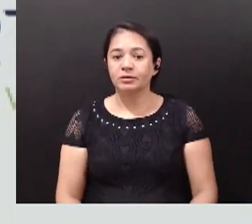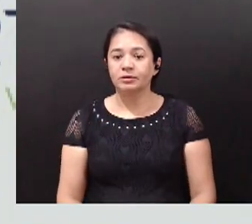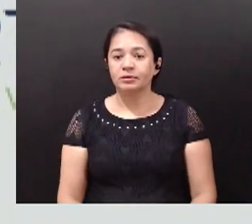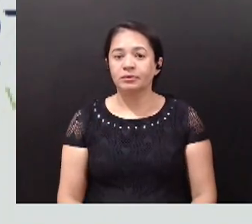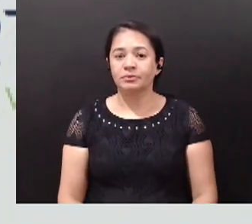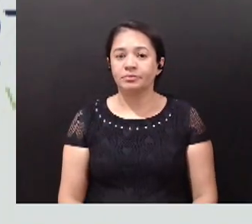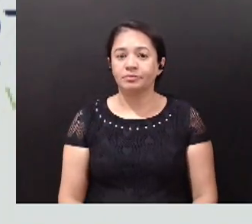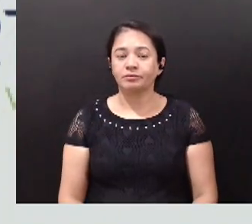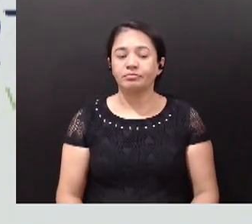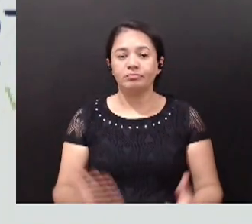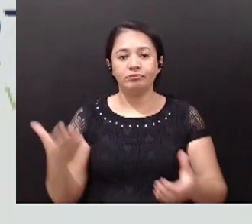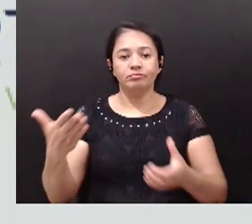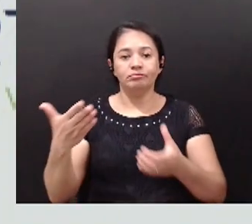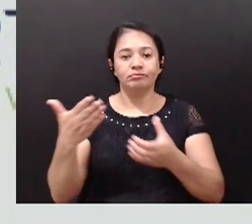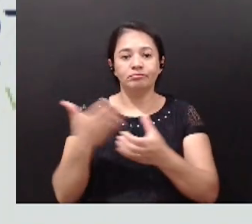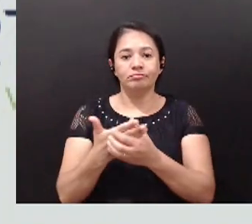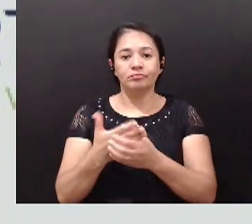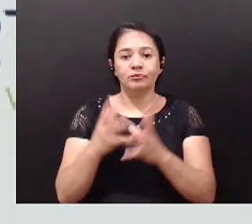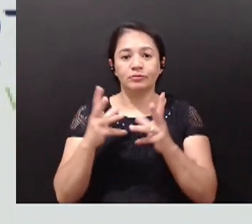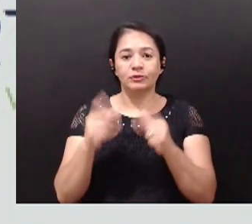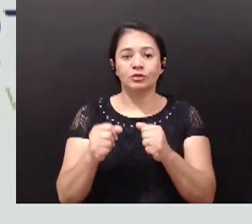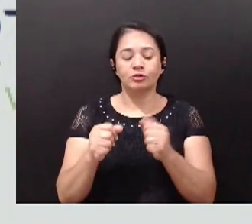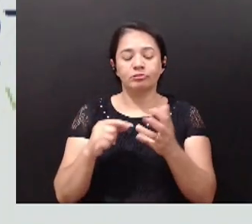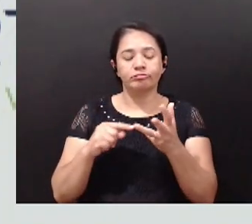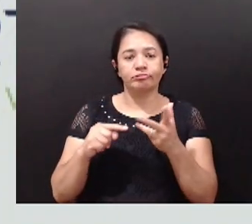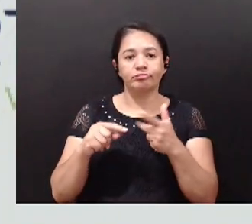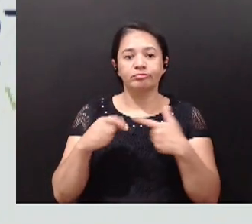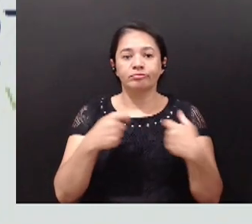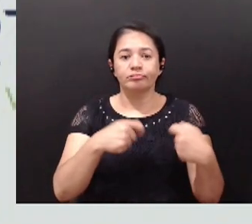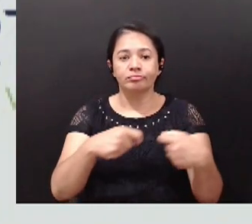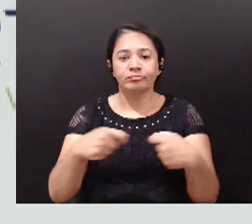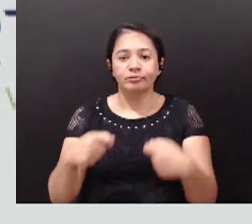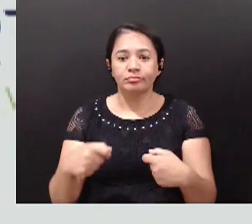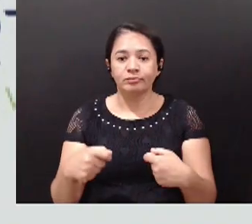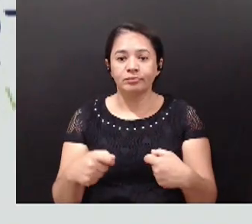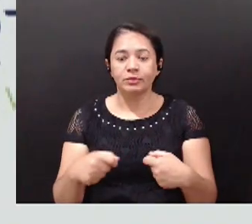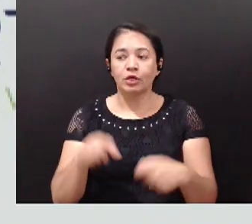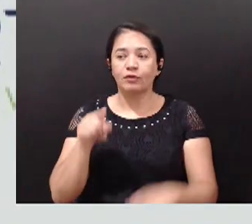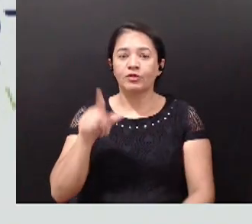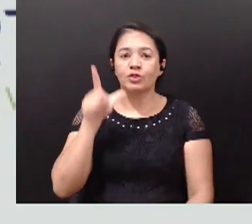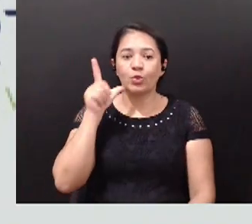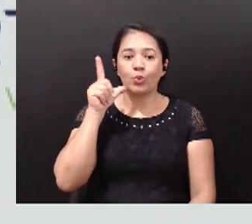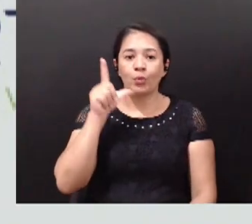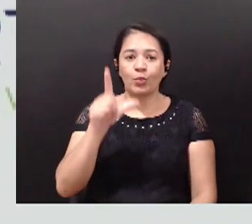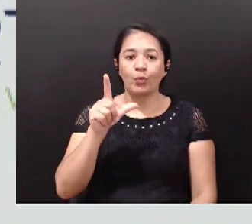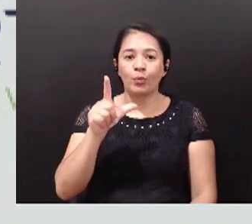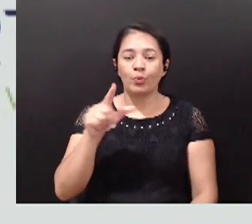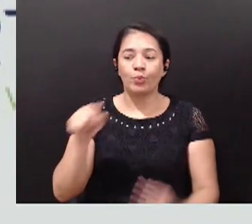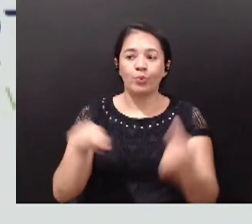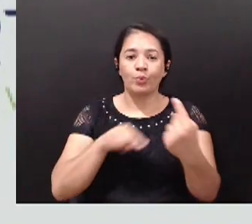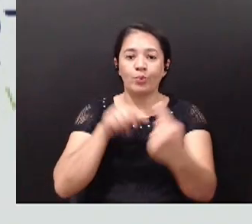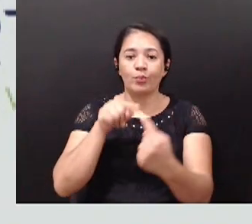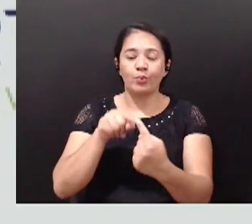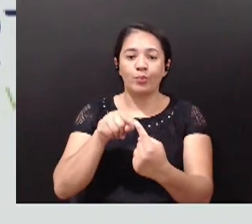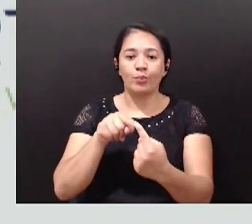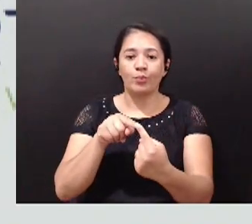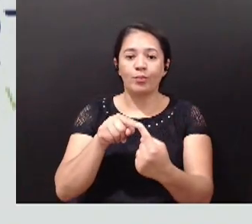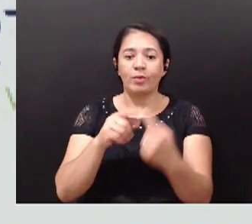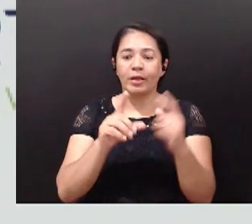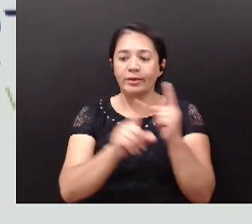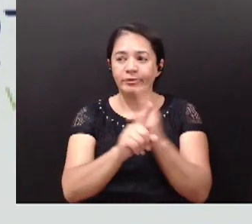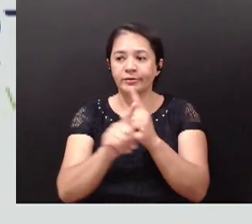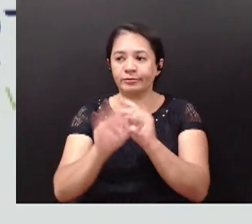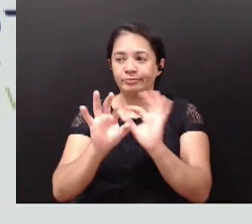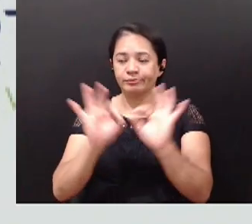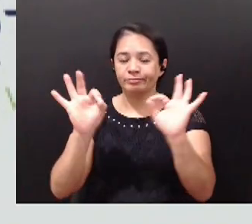ação com todos os elementos necessários para que você alcance o seu objetivo e seja bem atendido.